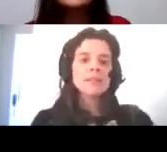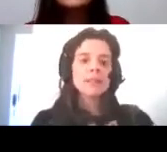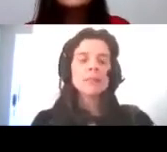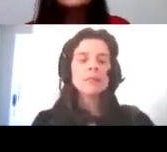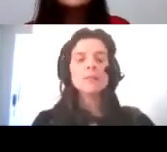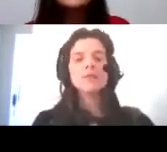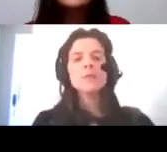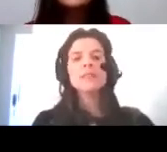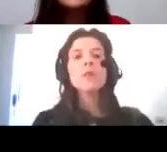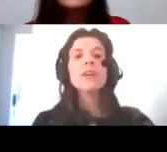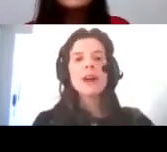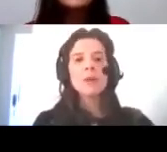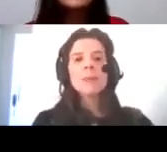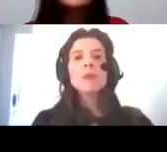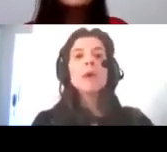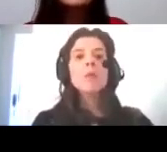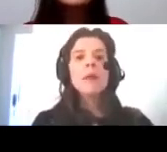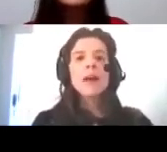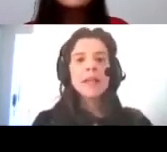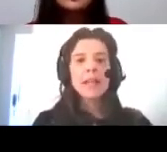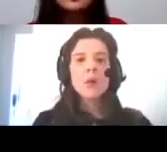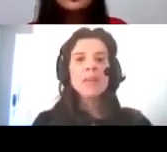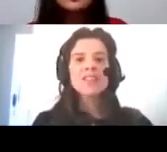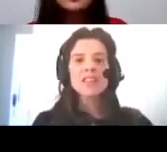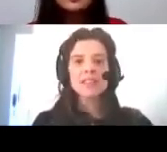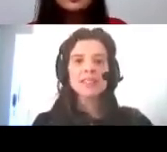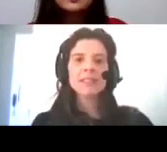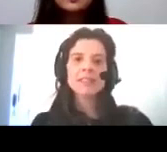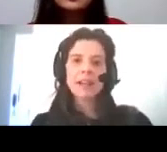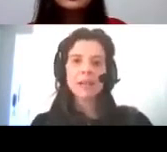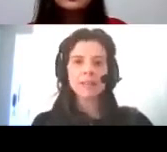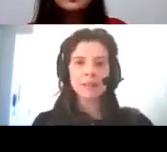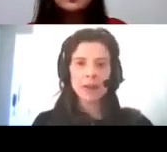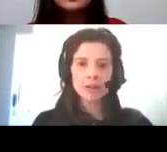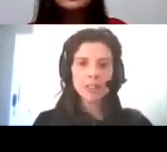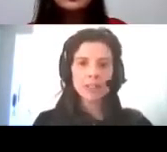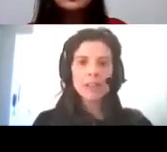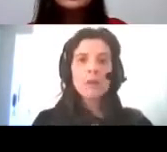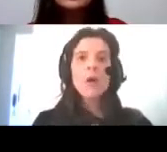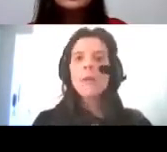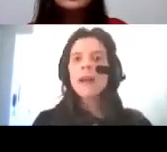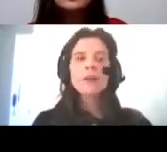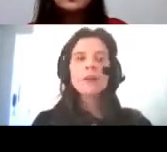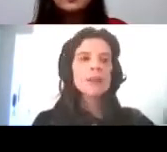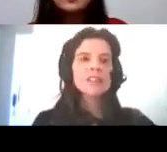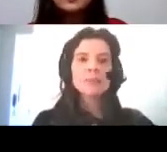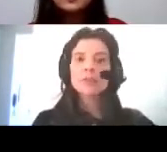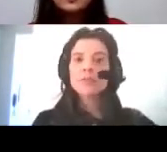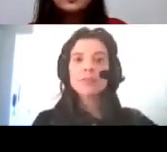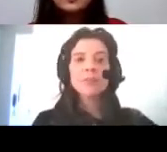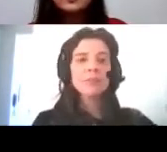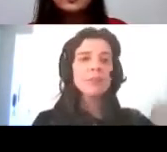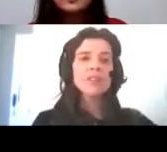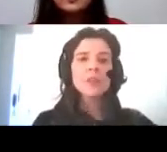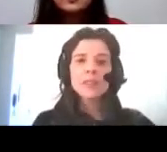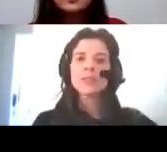mais, vamos pensar assim, muito mais moral? Qual o bairro que realmente necessita dessa camada asfáltica? Qual o bairro que as pessoas